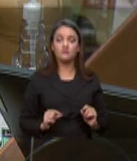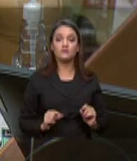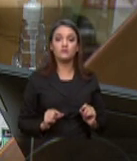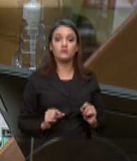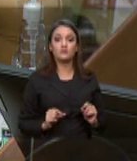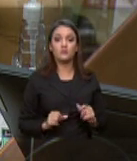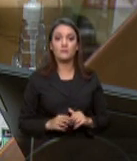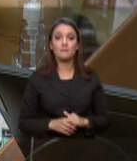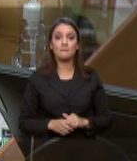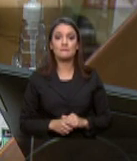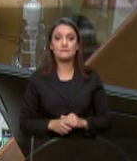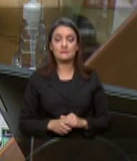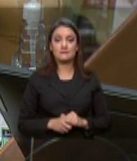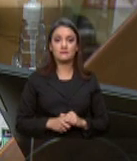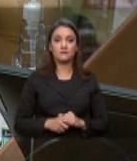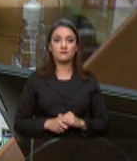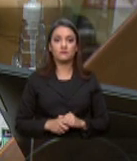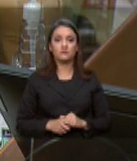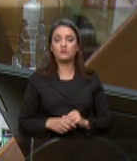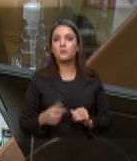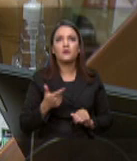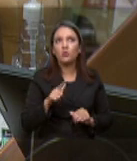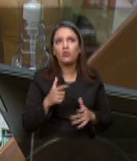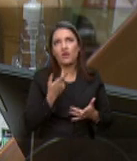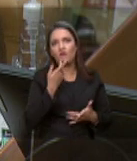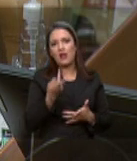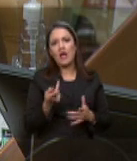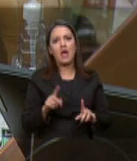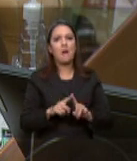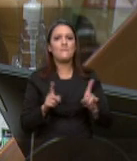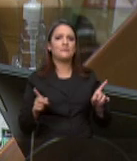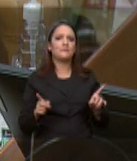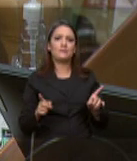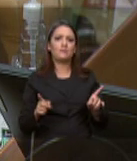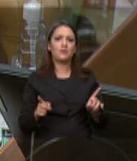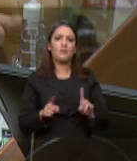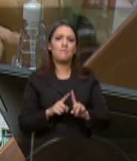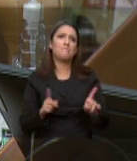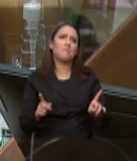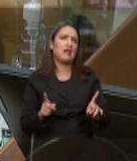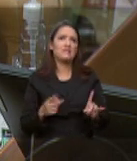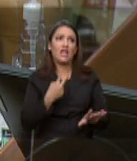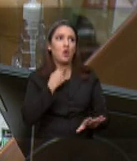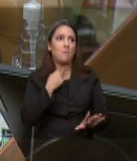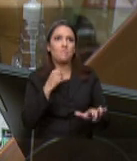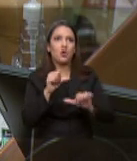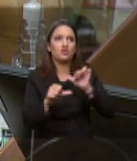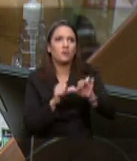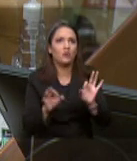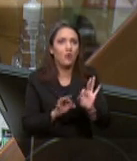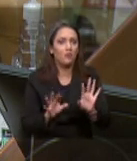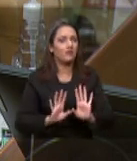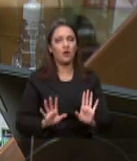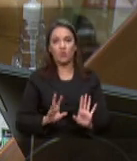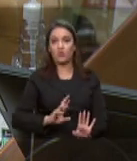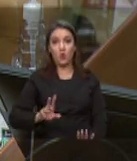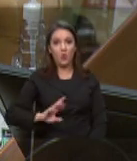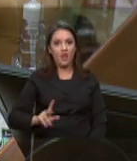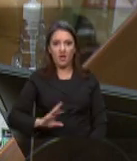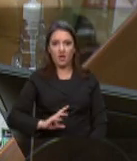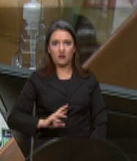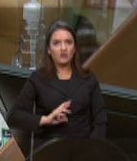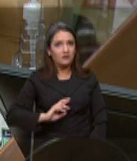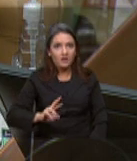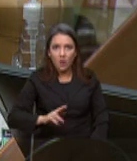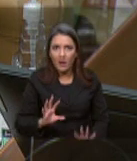como especialistas, em nenhum momento se afirma que não é que não pudesse deixar de ter mudança de plano, claro, nada é imutável, nem que